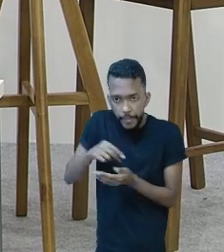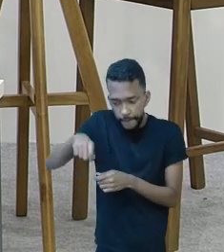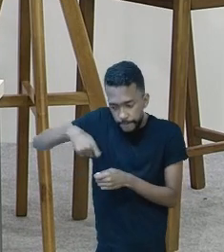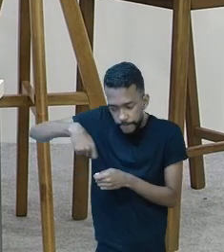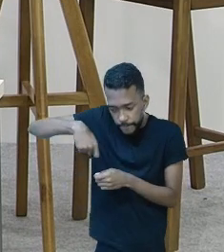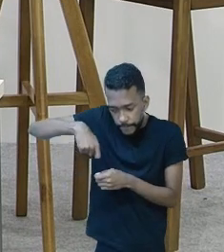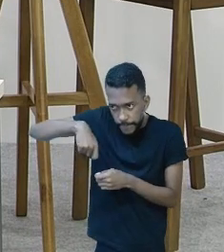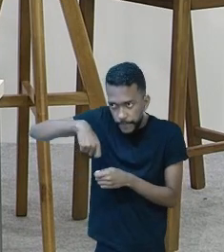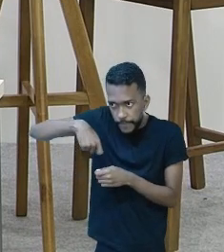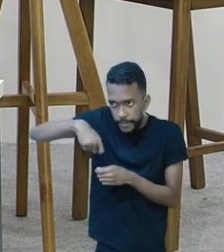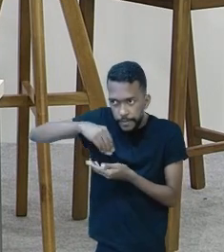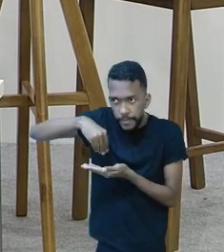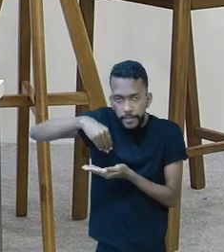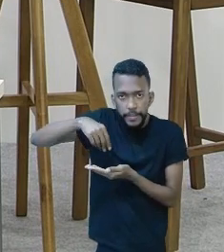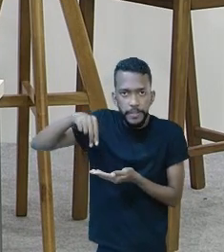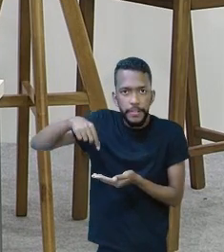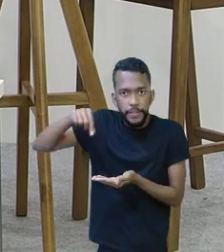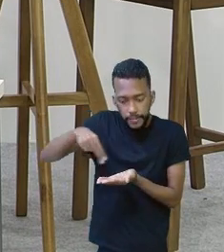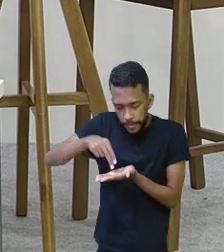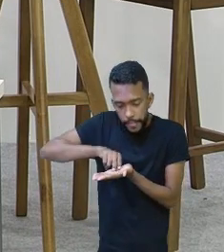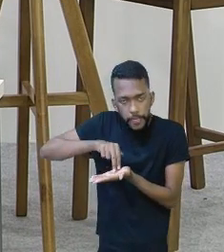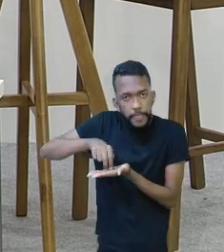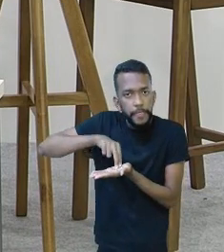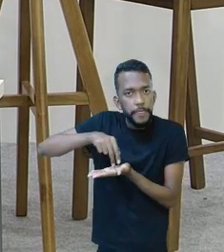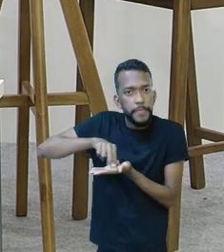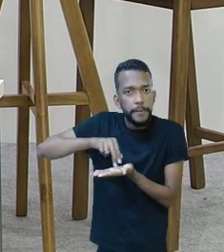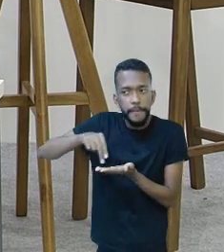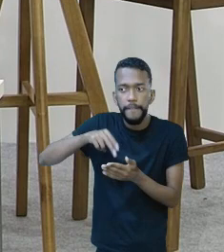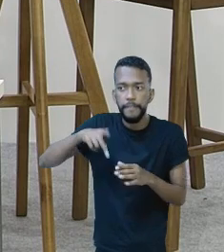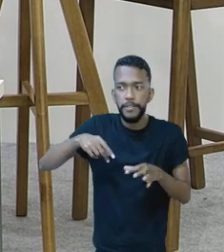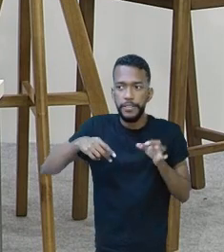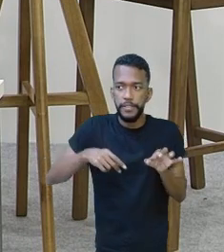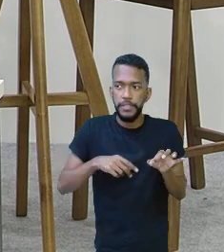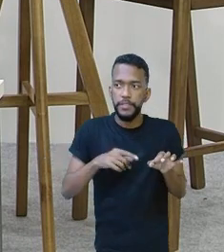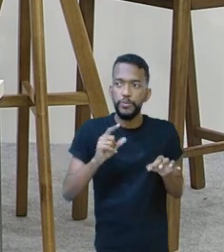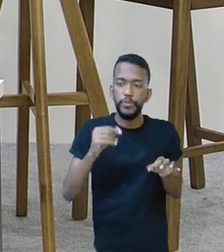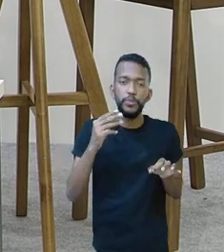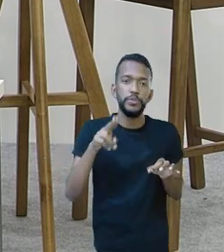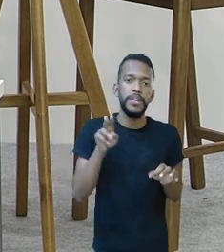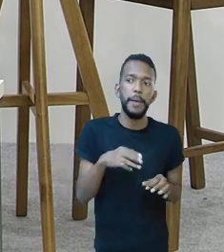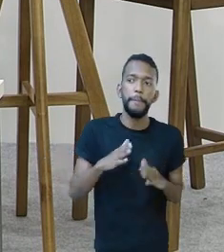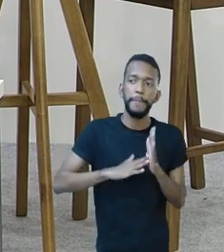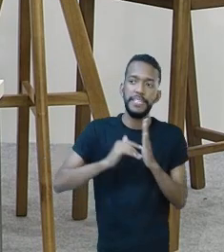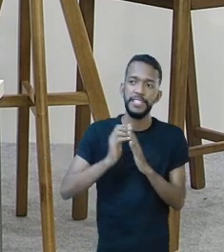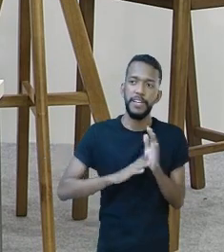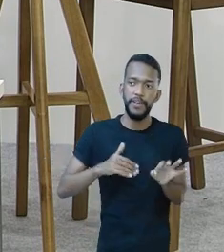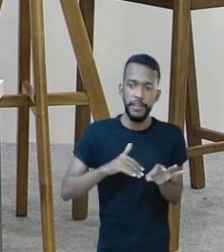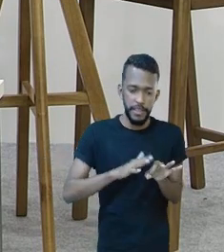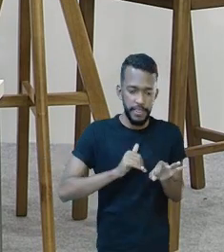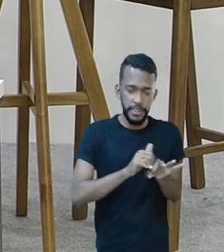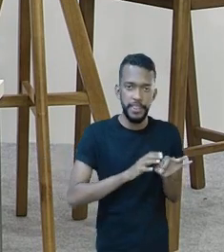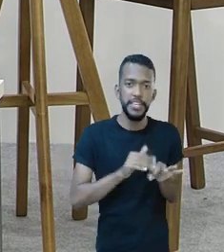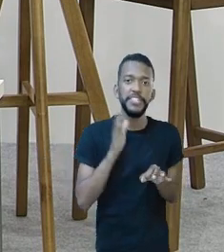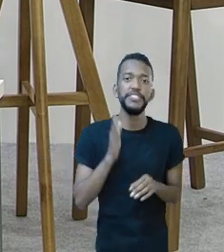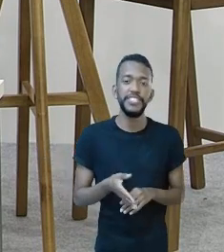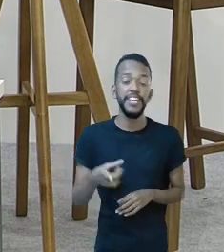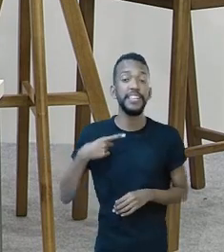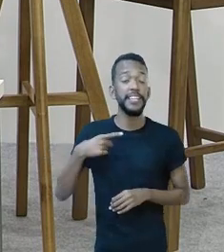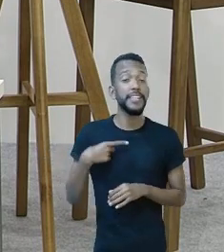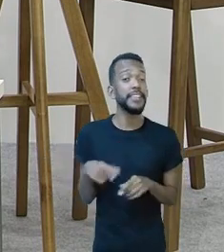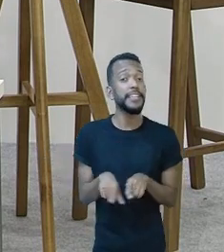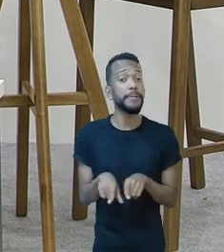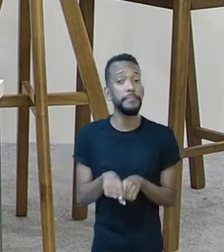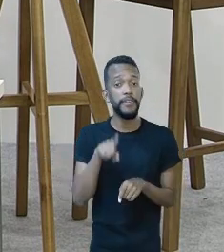para ficar mais líquida, né? Para ficar mais diluída. E vai utilizar um pincel. Depois que você fizer